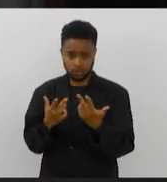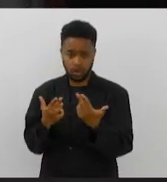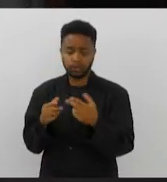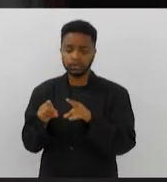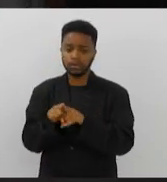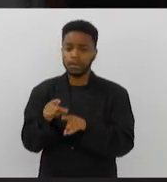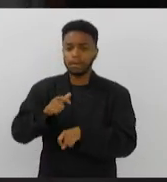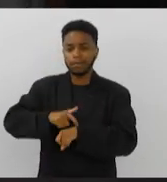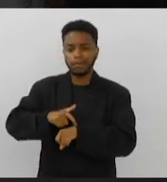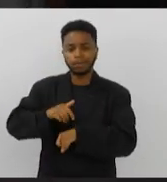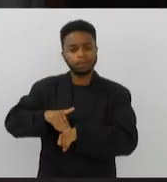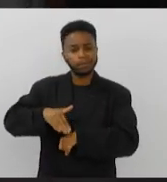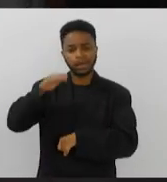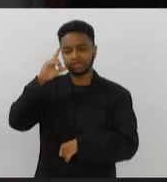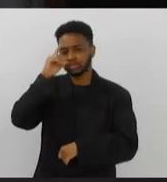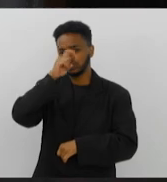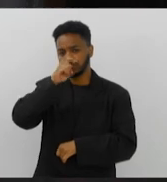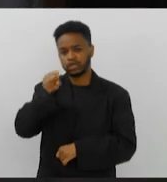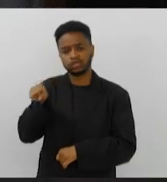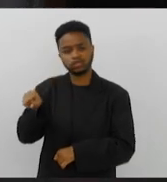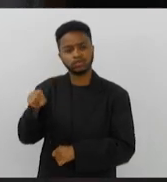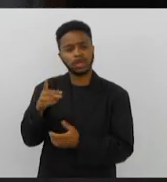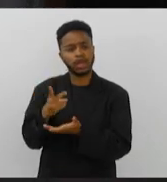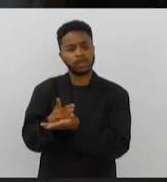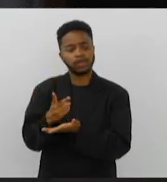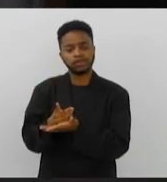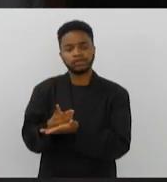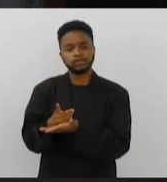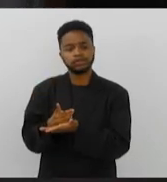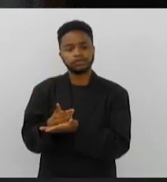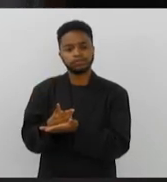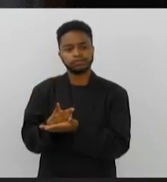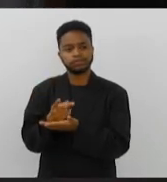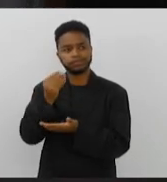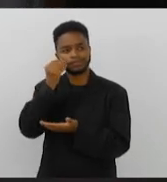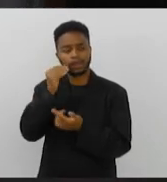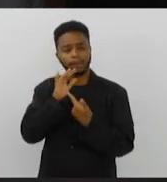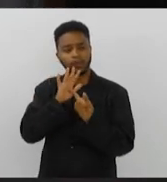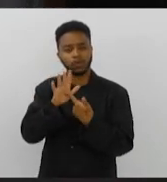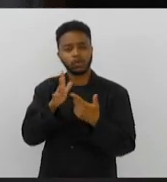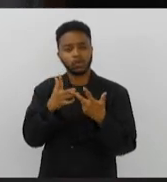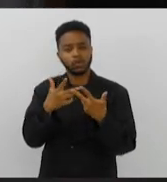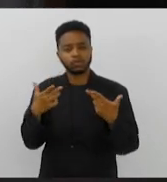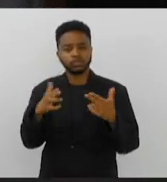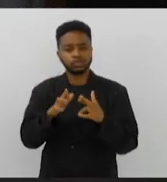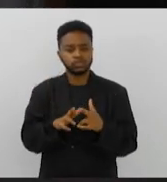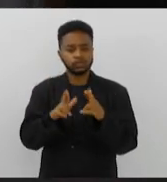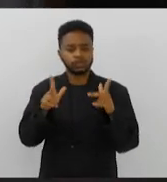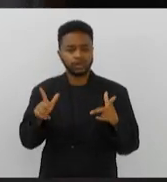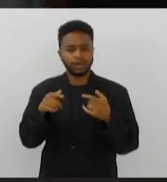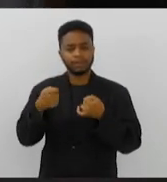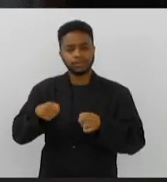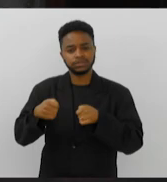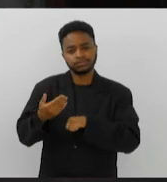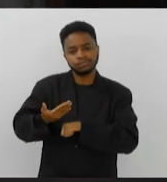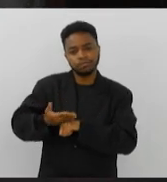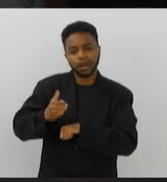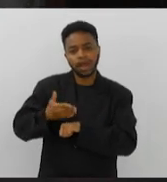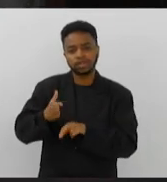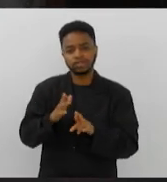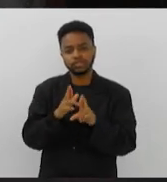mais difíceis de fazer coisas diferentes Tinham que ter práticas